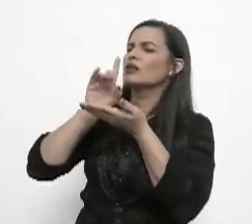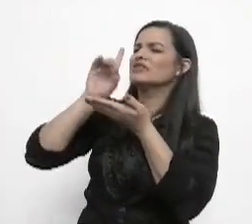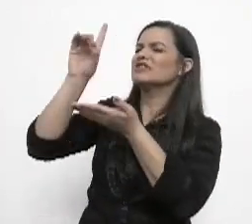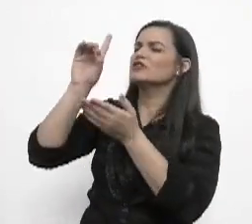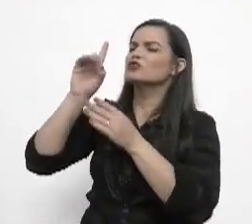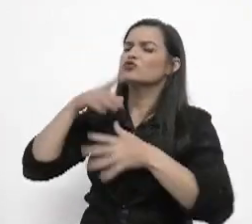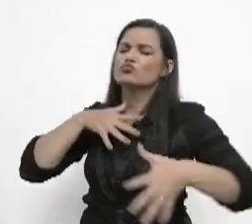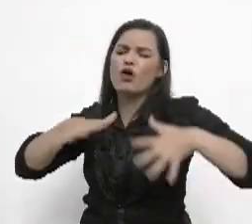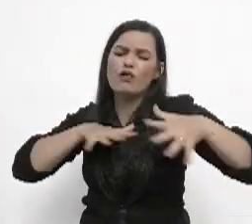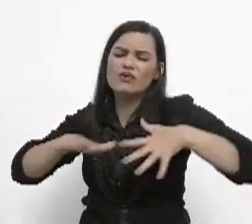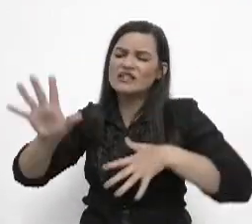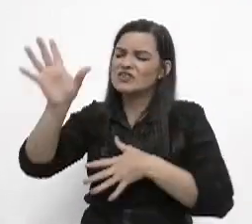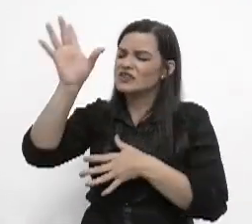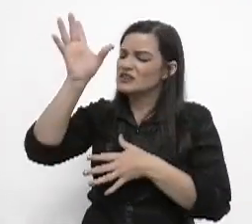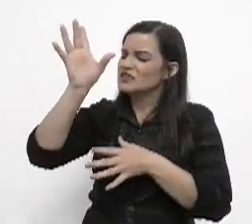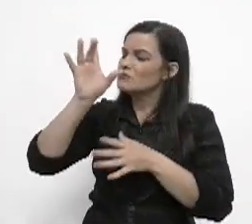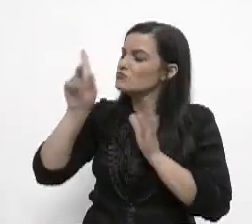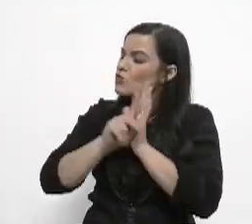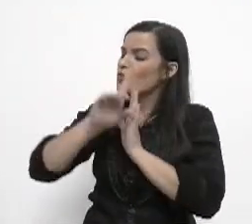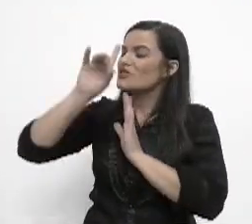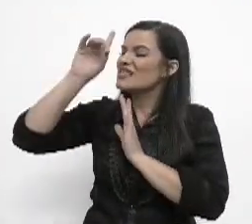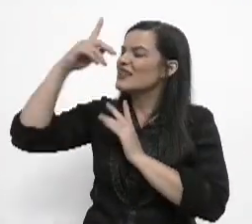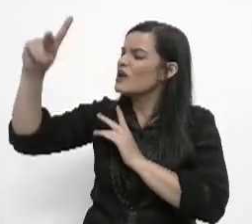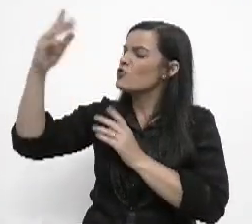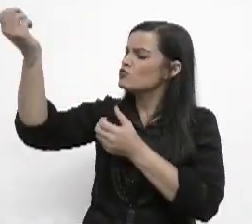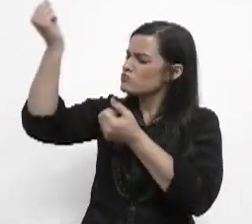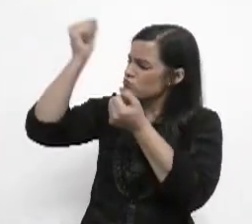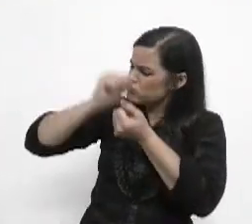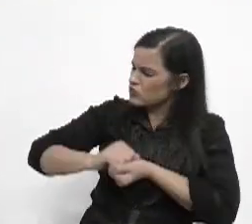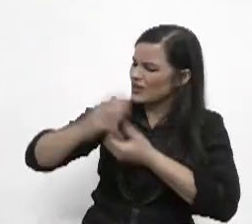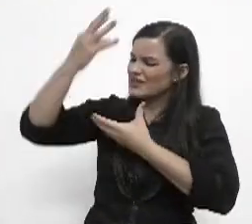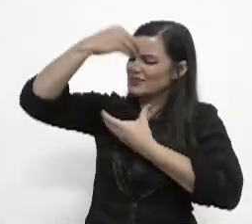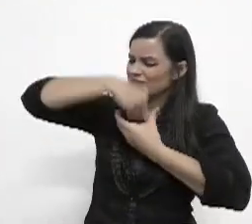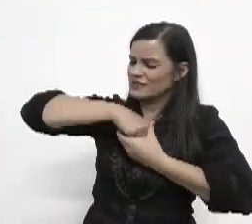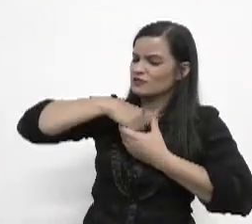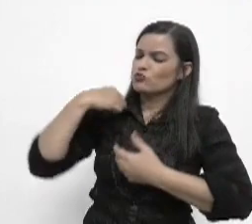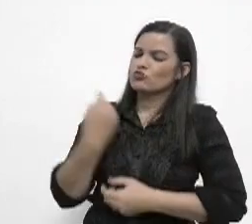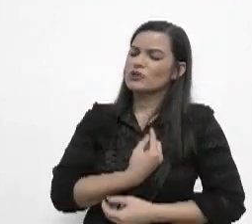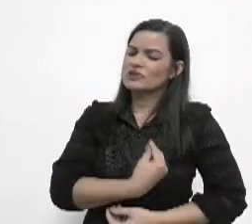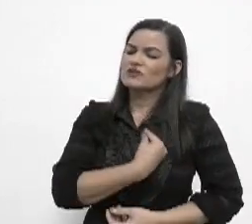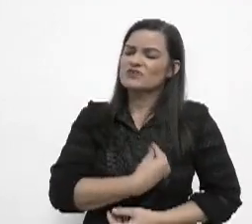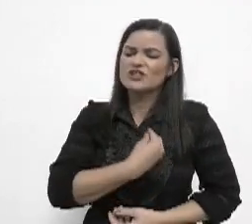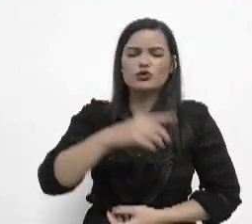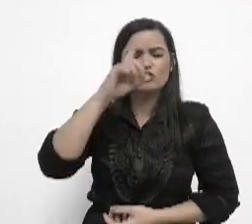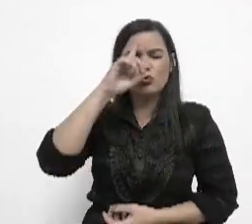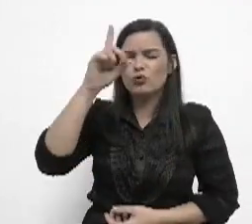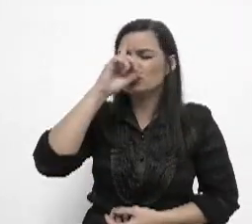possa estar em nós. Que o poder de Deus possa estar em nós. Para assim vivermos nosso dia a dia,